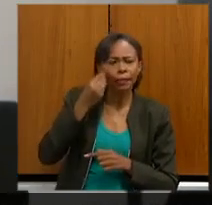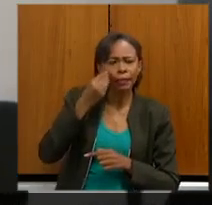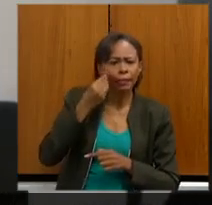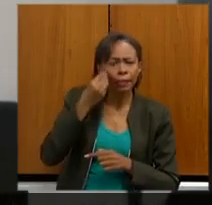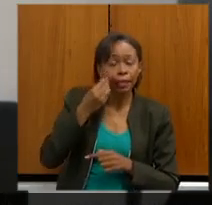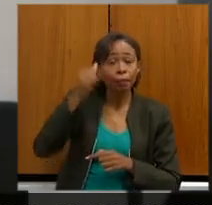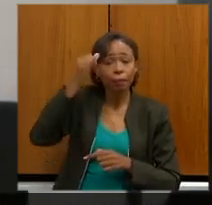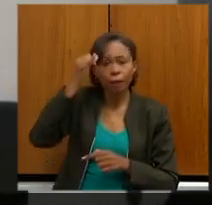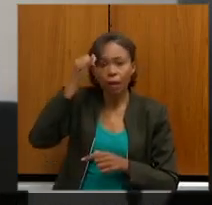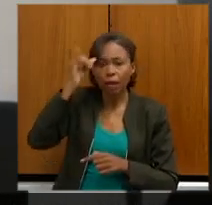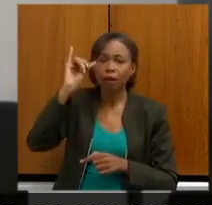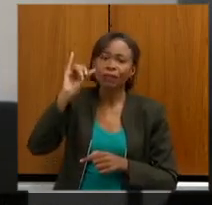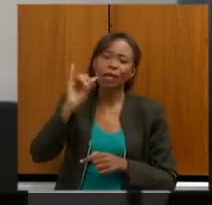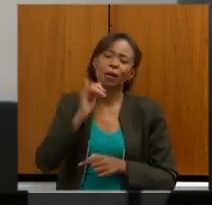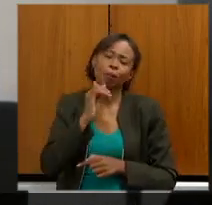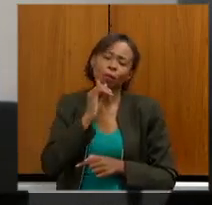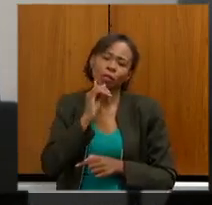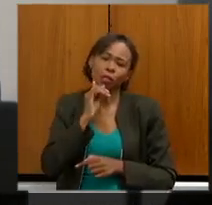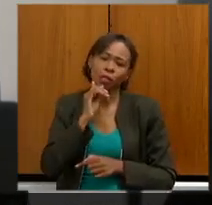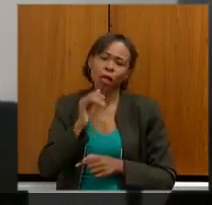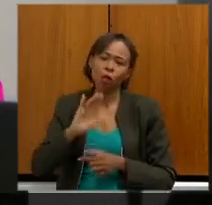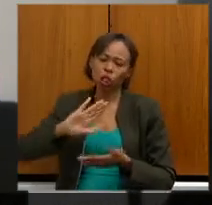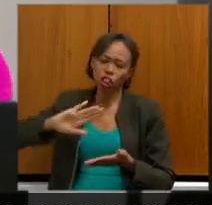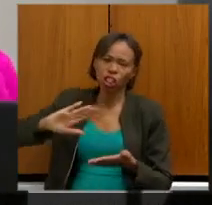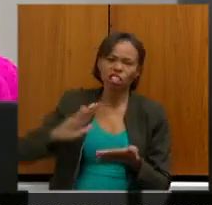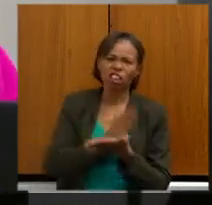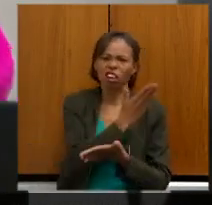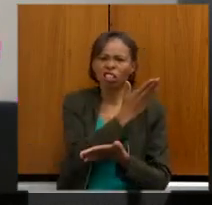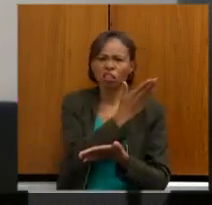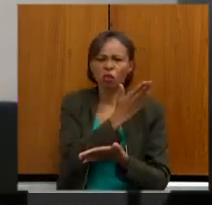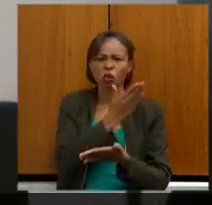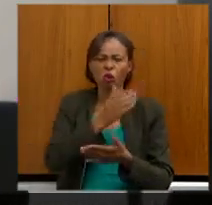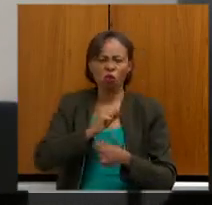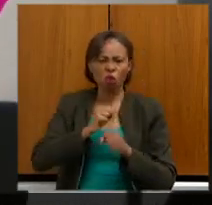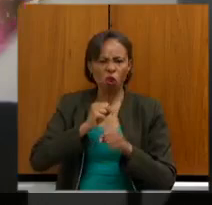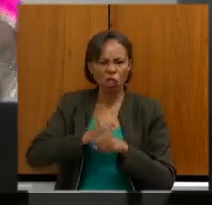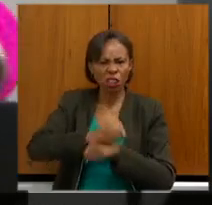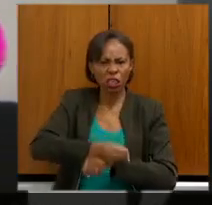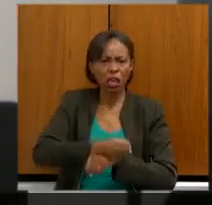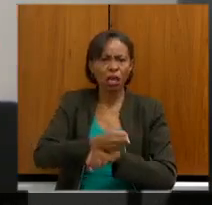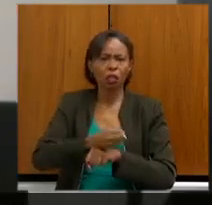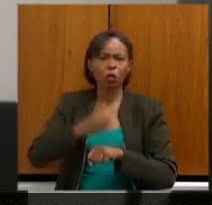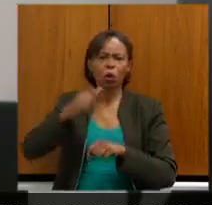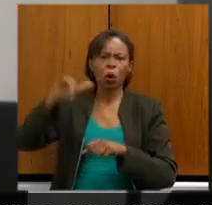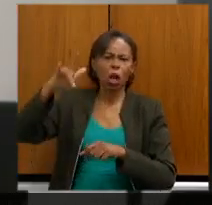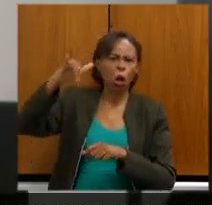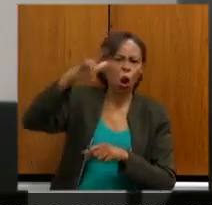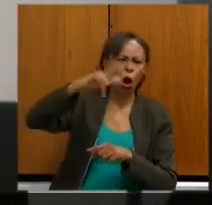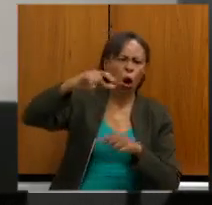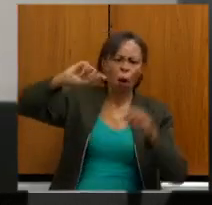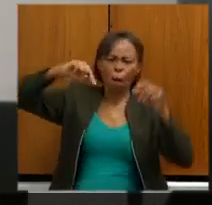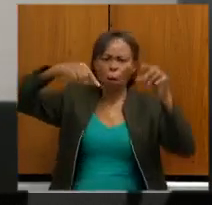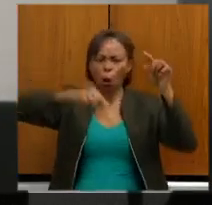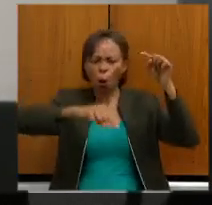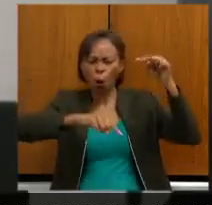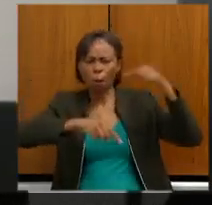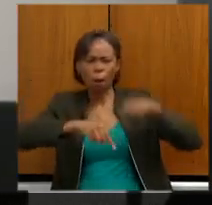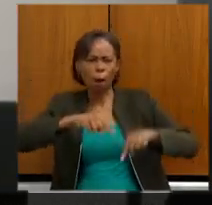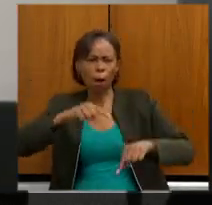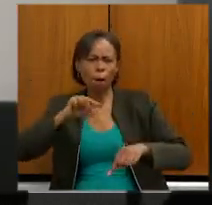evitou por exemplo despejo forçado e que uso de bomba helicóptero tudo isso que